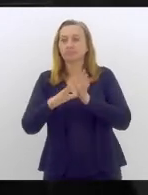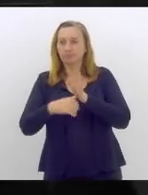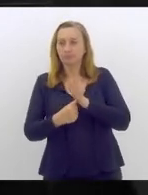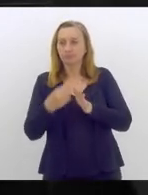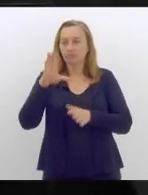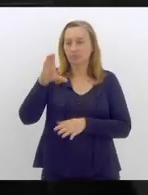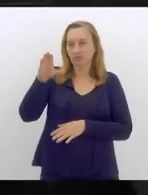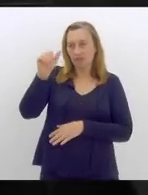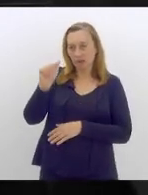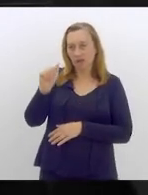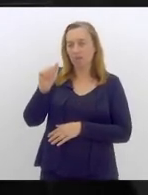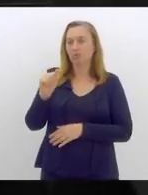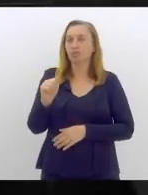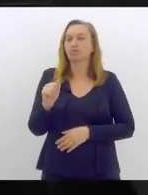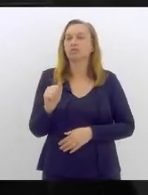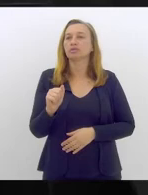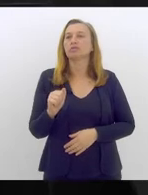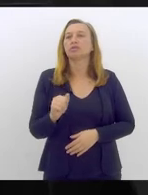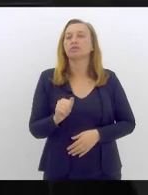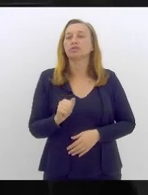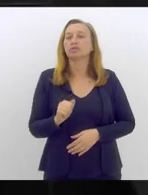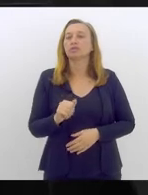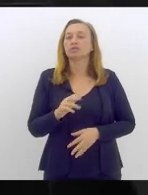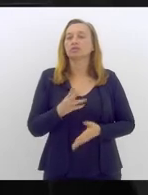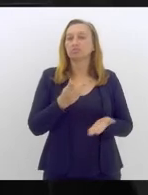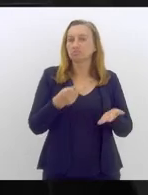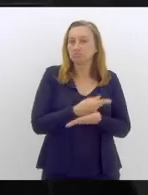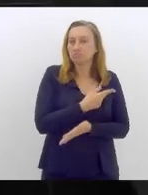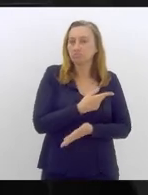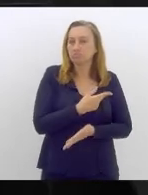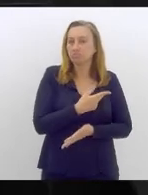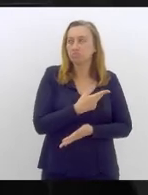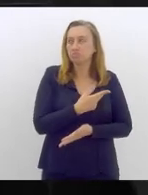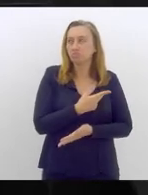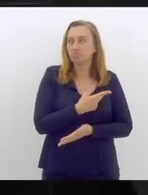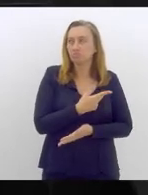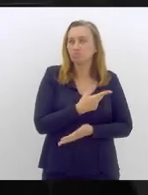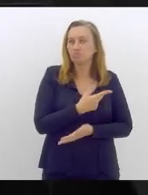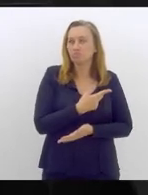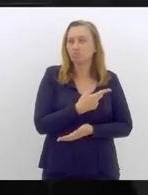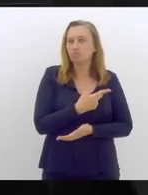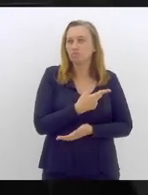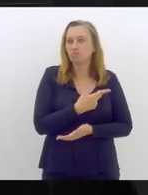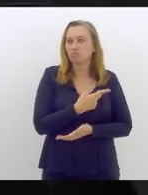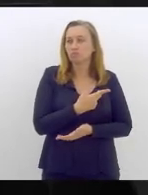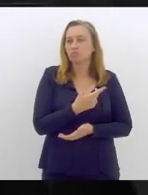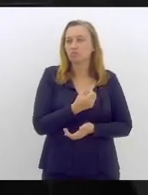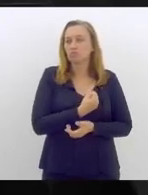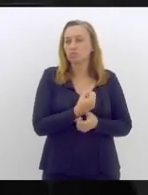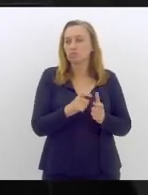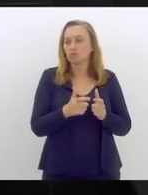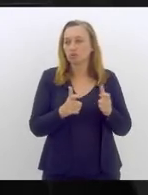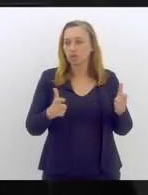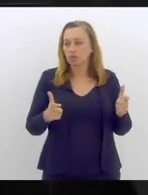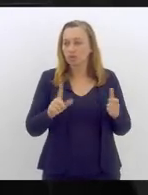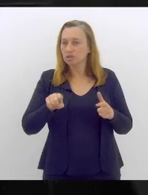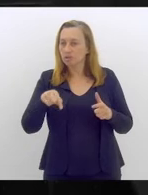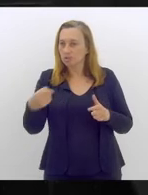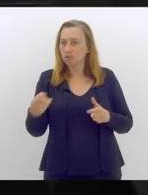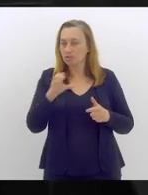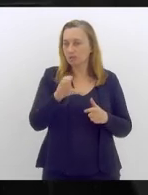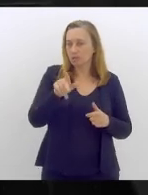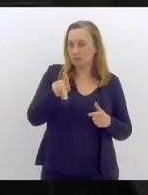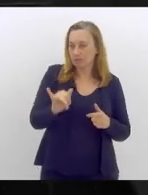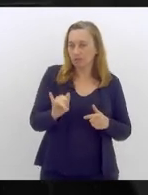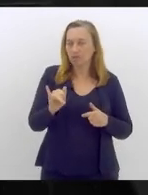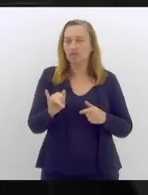furto de cabos como como passou a acontecer com o maior organicidade maior frequência depois que a CPI